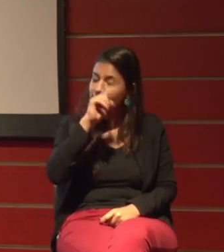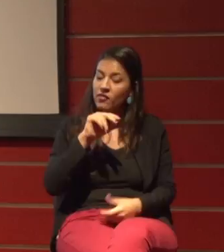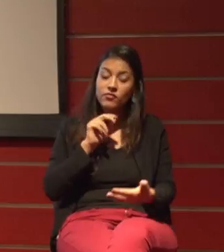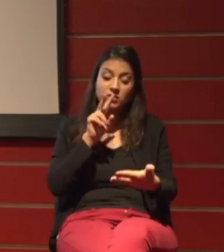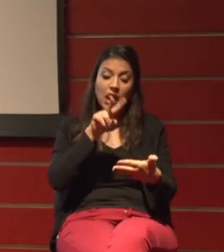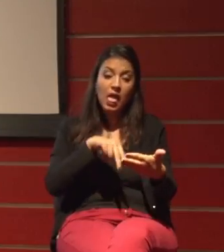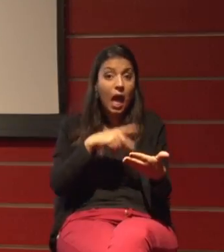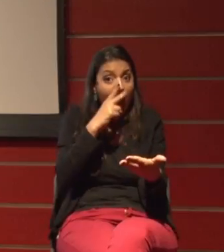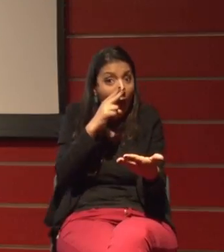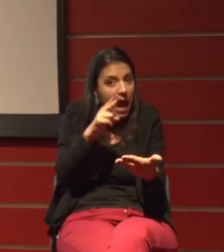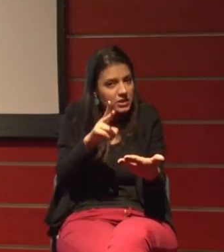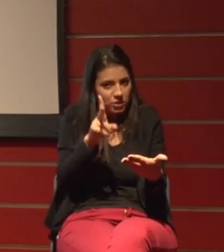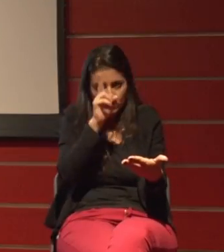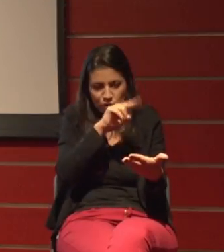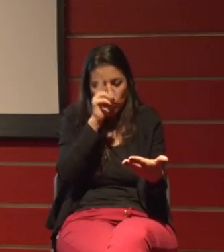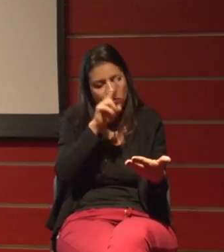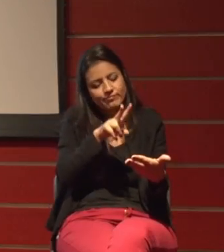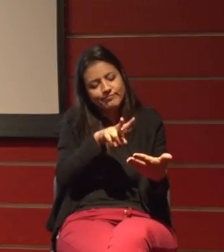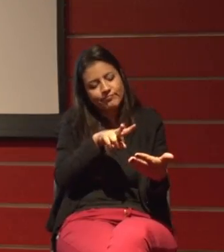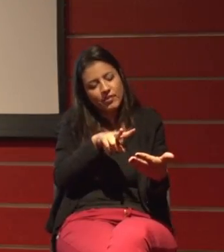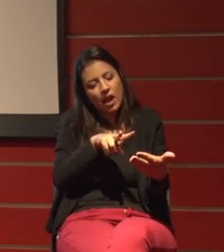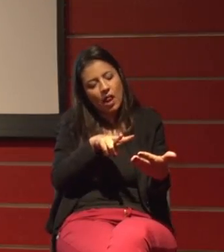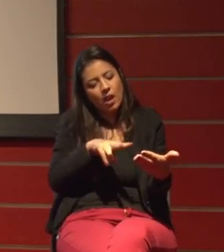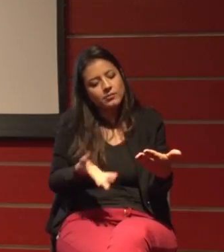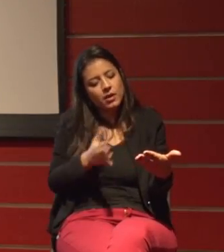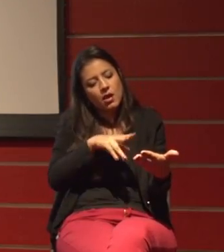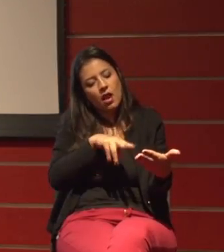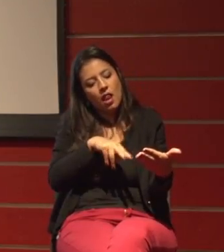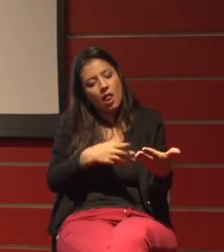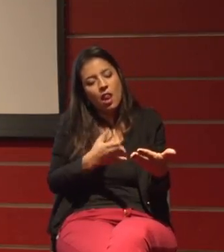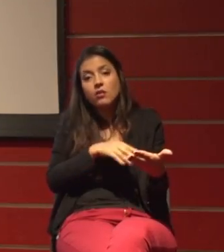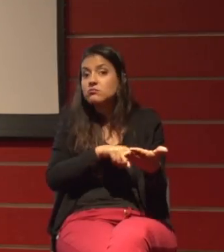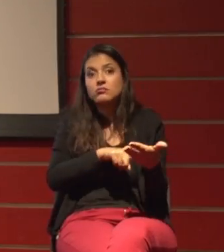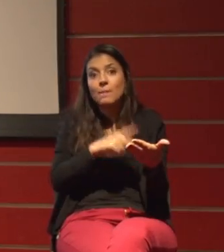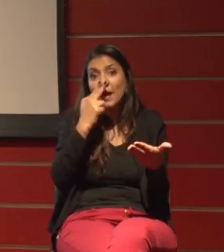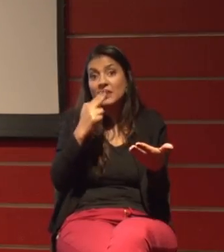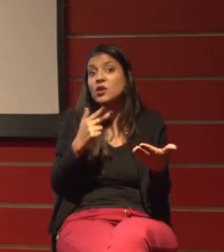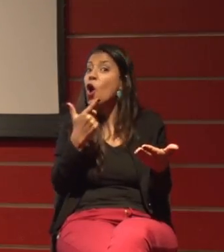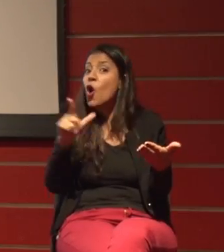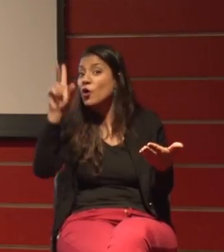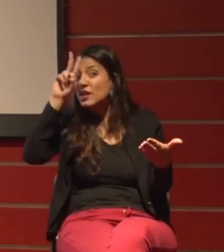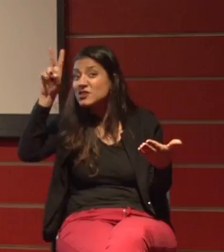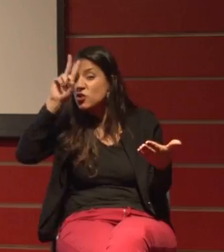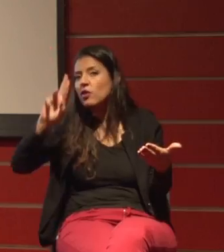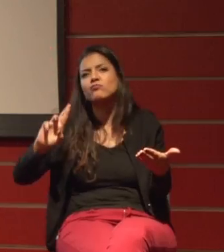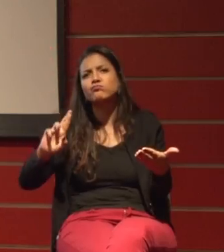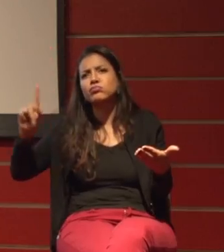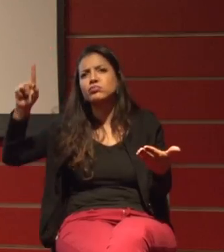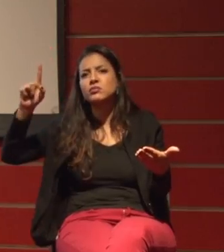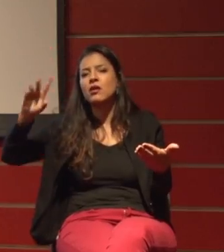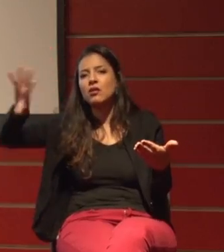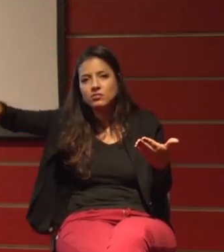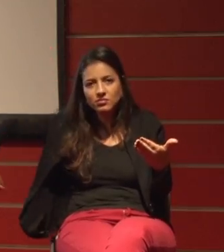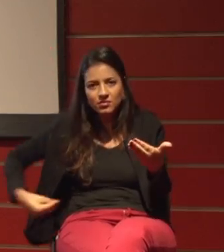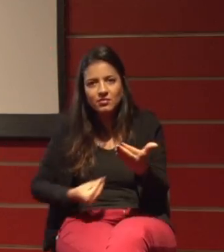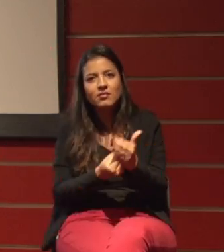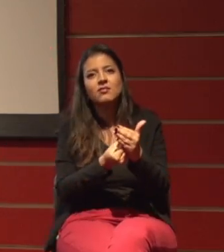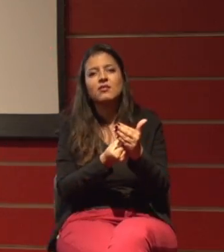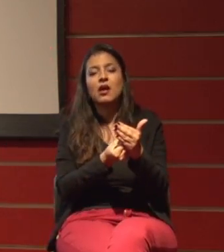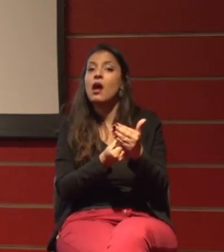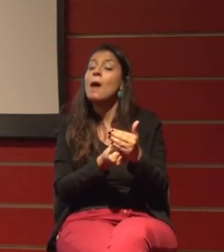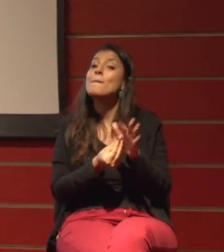história você está lendo uma história quando na verdade ele tá contando outra história completamente diferente que só